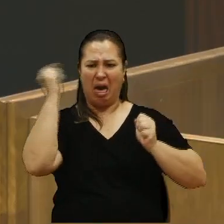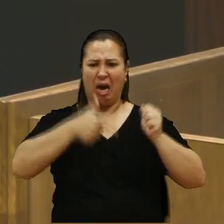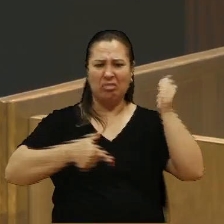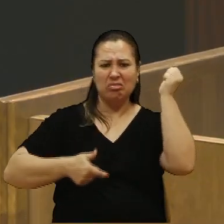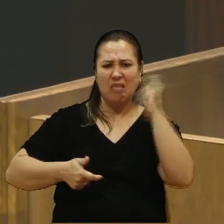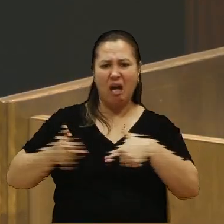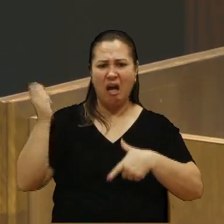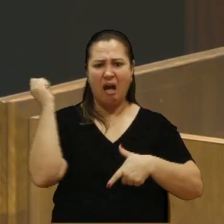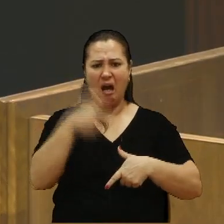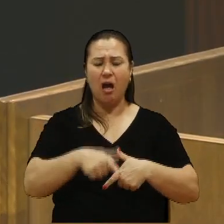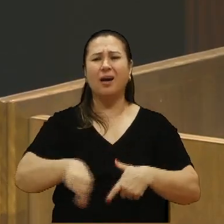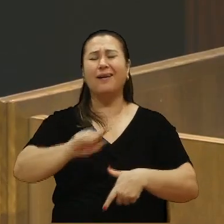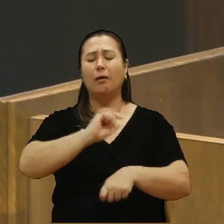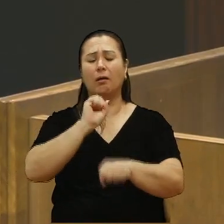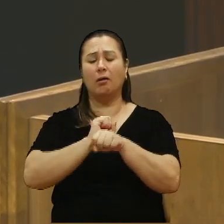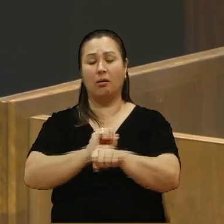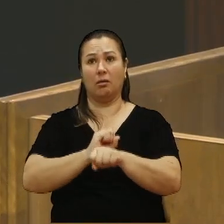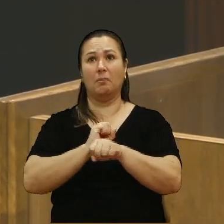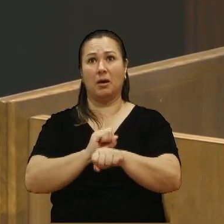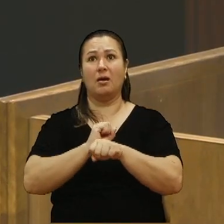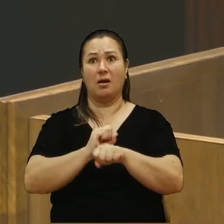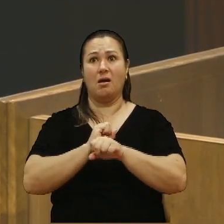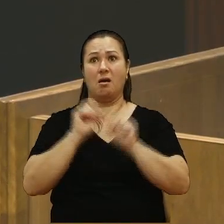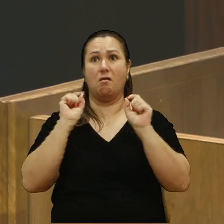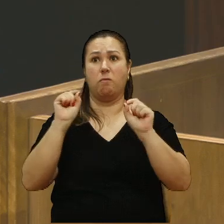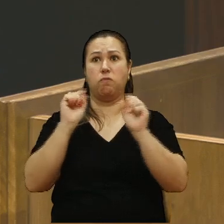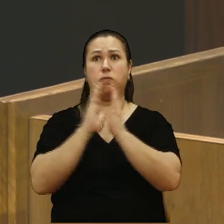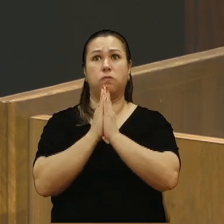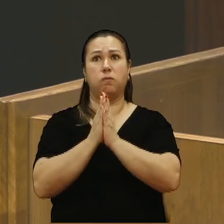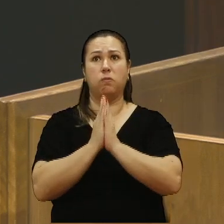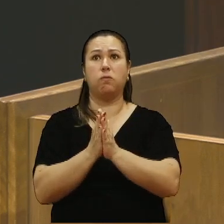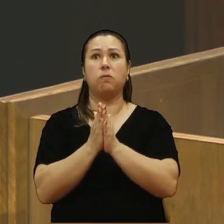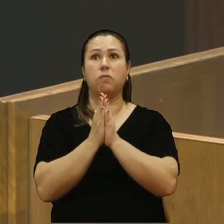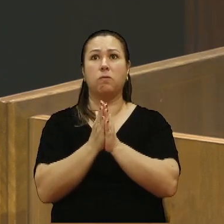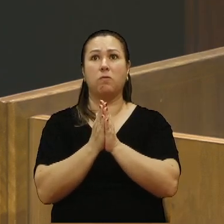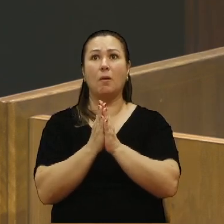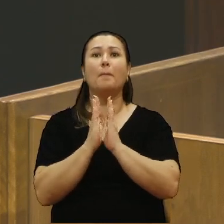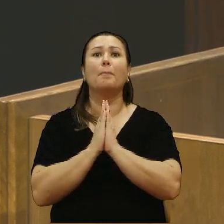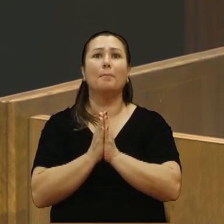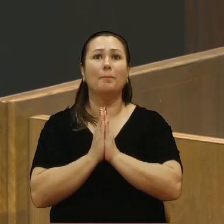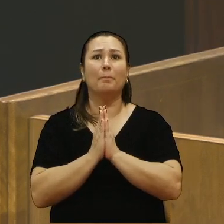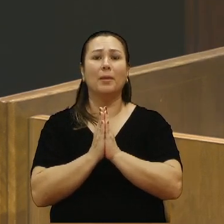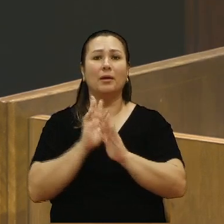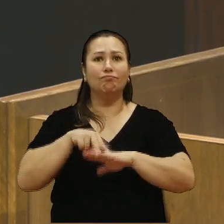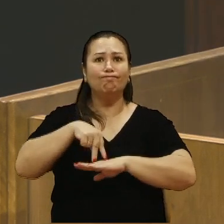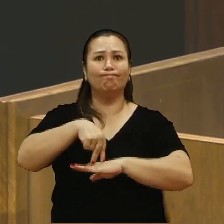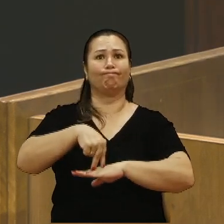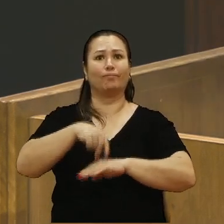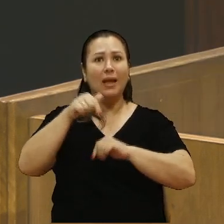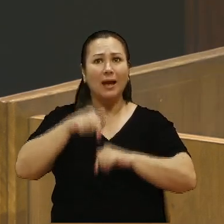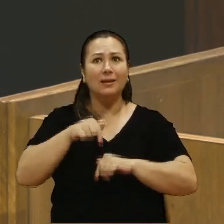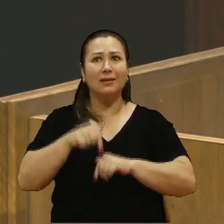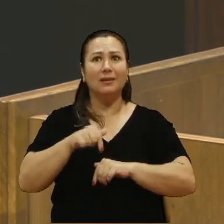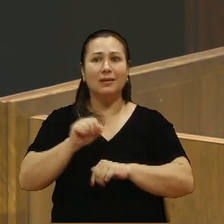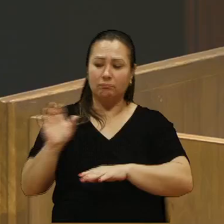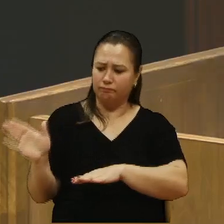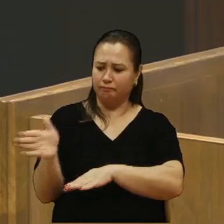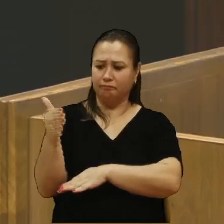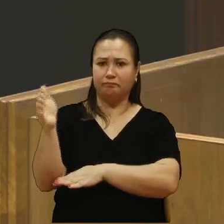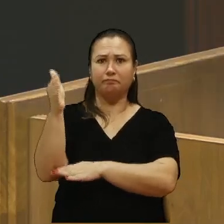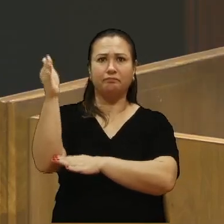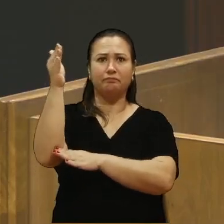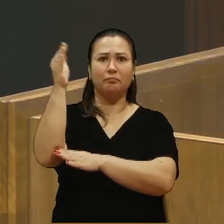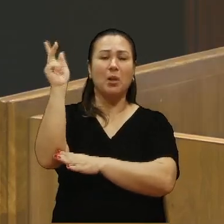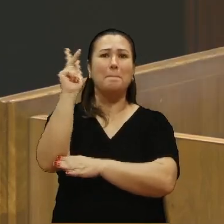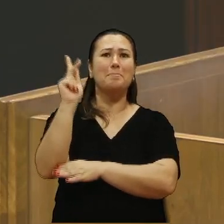ataques. Parem de estimular a isso. Eu só peço. Eu estou aqui acendendo uma bandeira de paz.